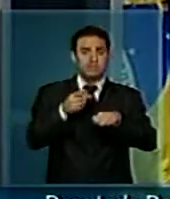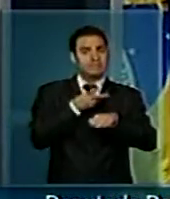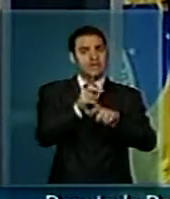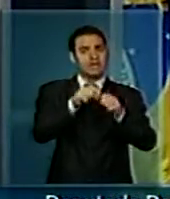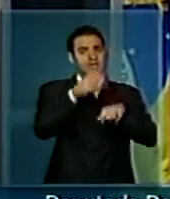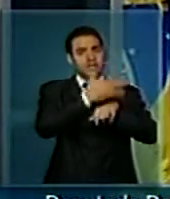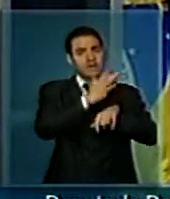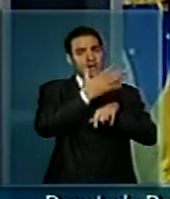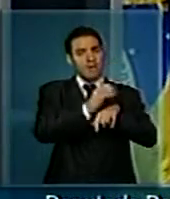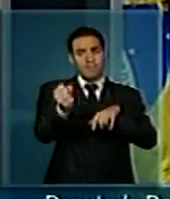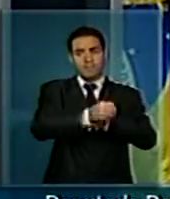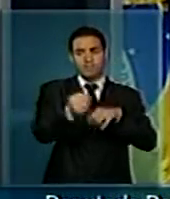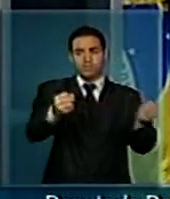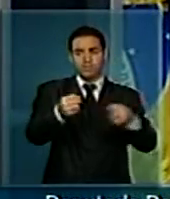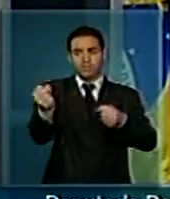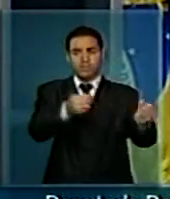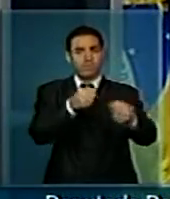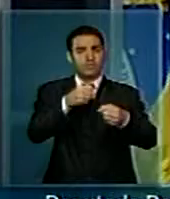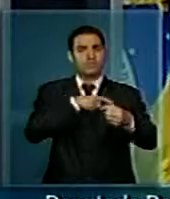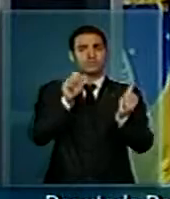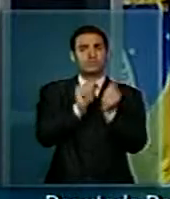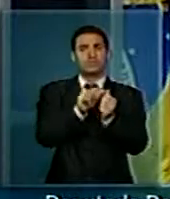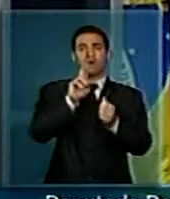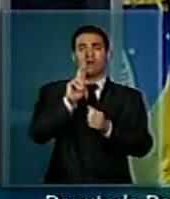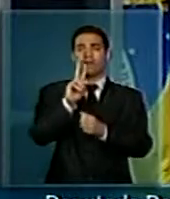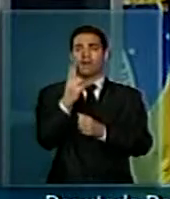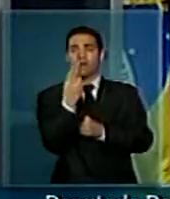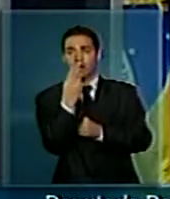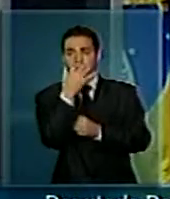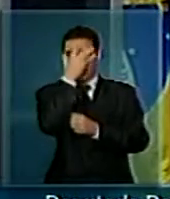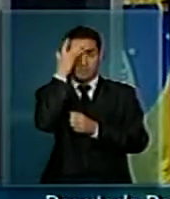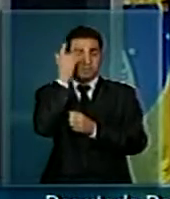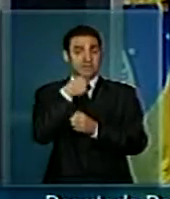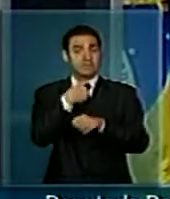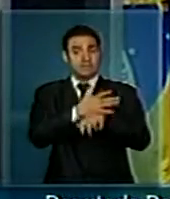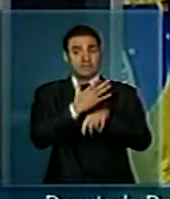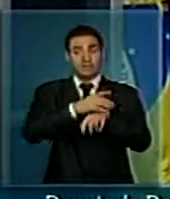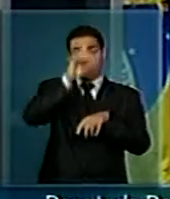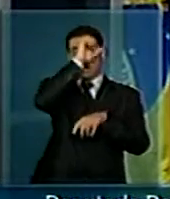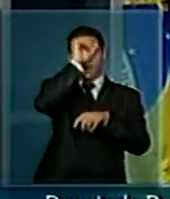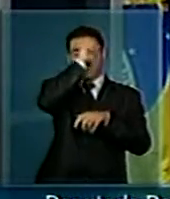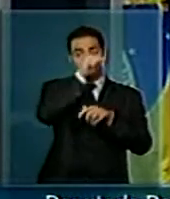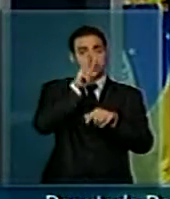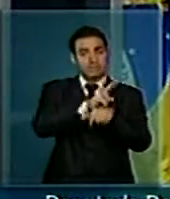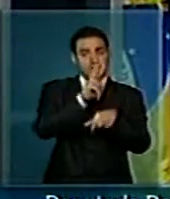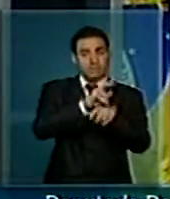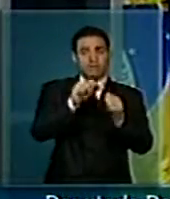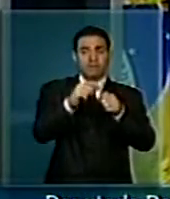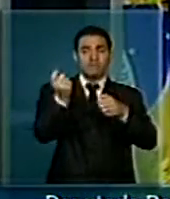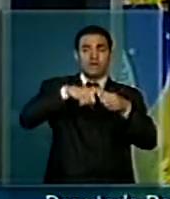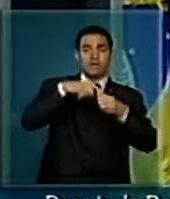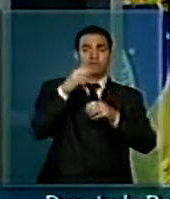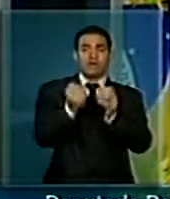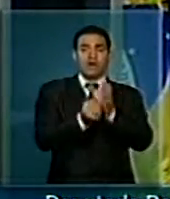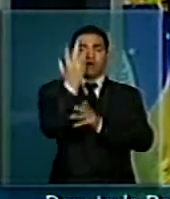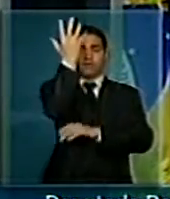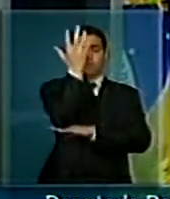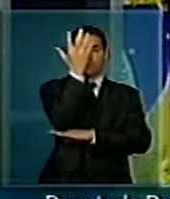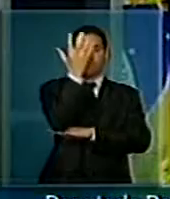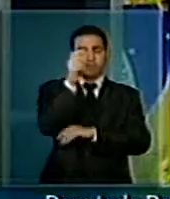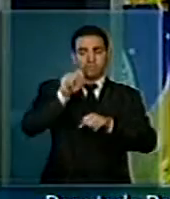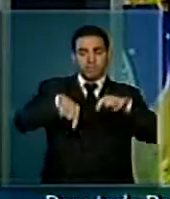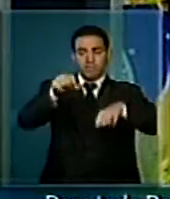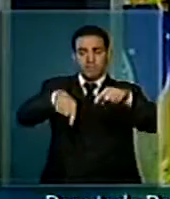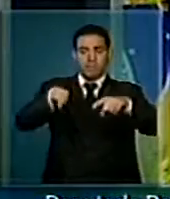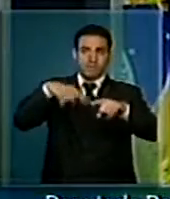capacitações com recursos humanos da região para as atividades necessárias de reflorestamento. Aqui, abraçando